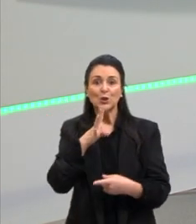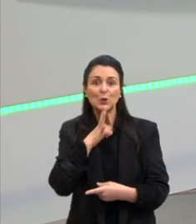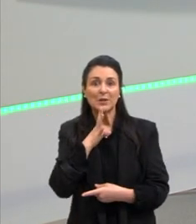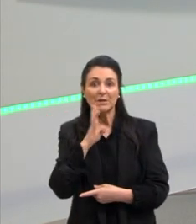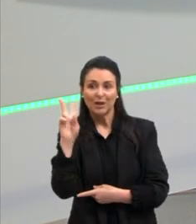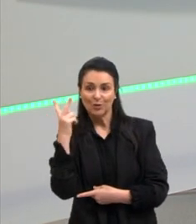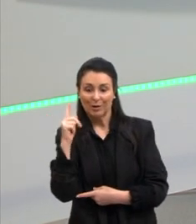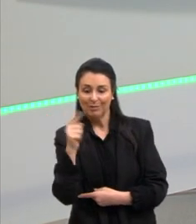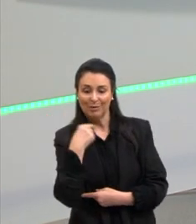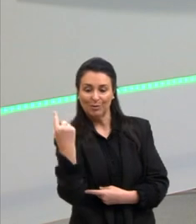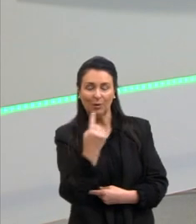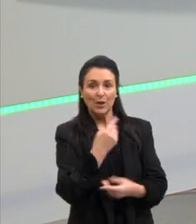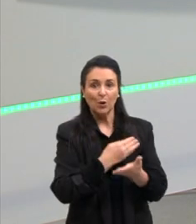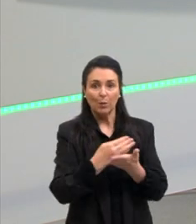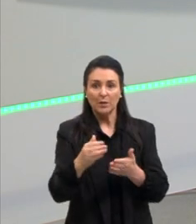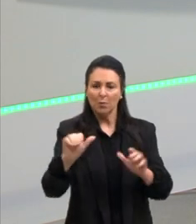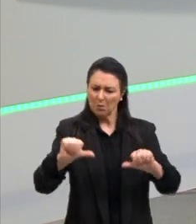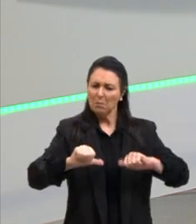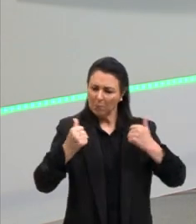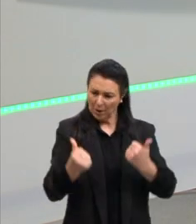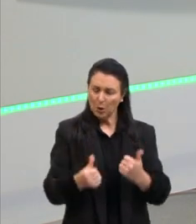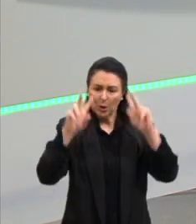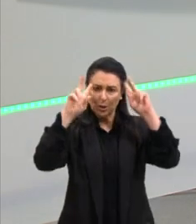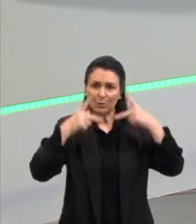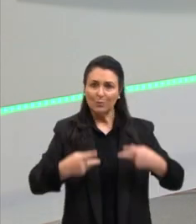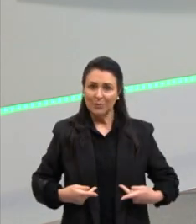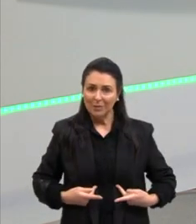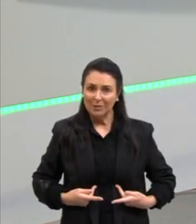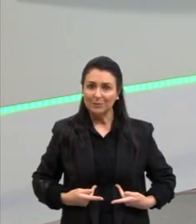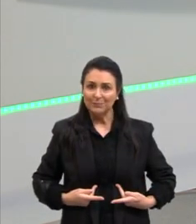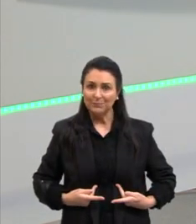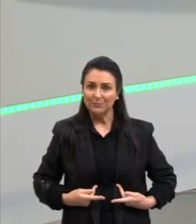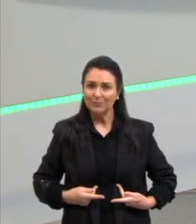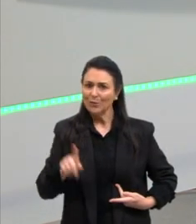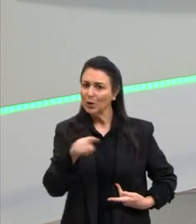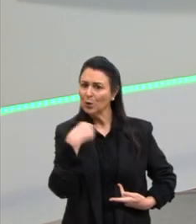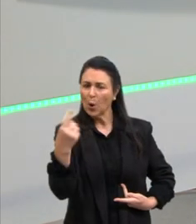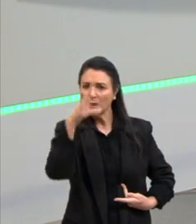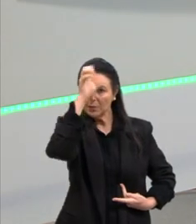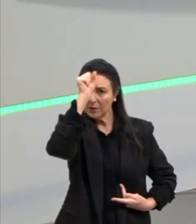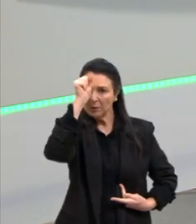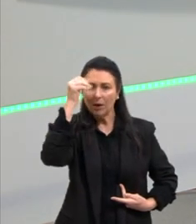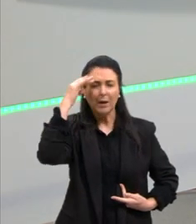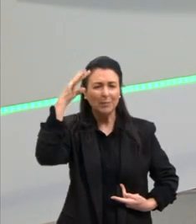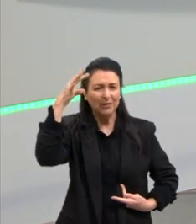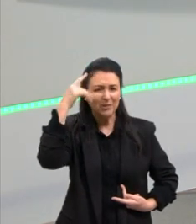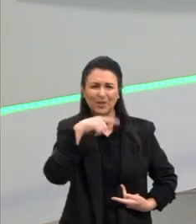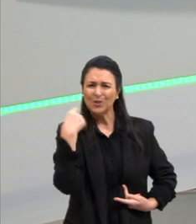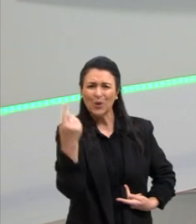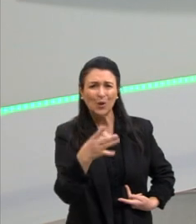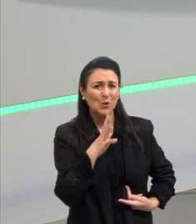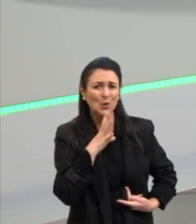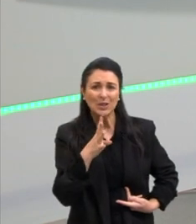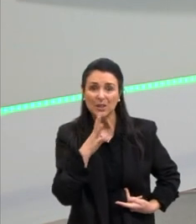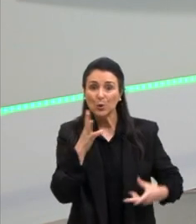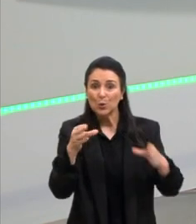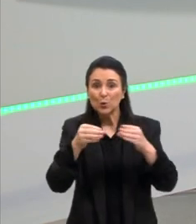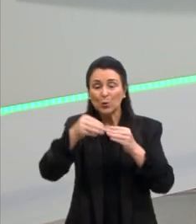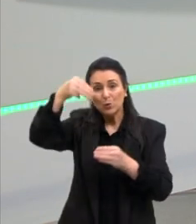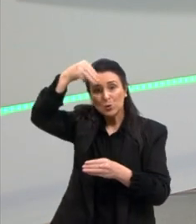tornamos pessoas melhores nós nos Nós aprendemos Imagina só se nós não conhecemos a história dos Judeus